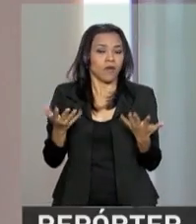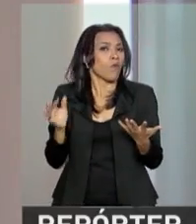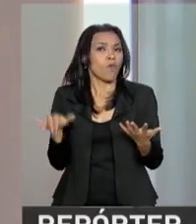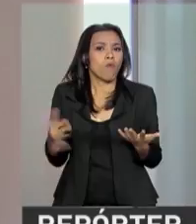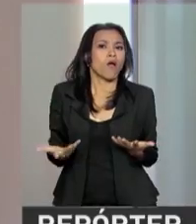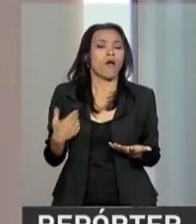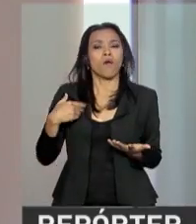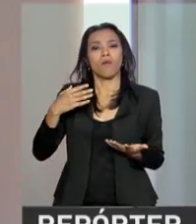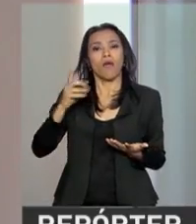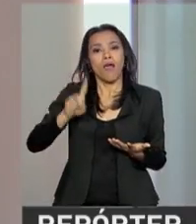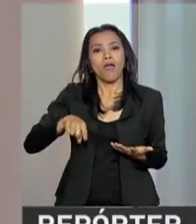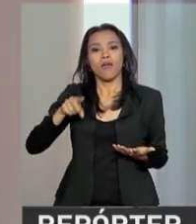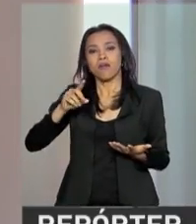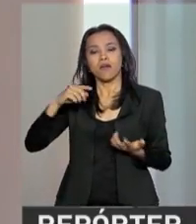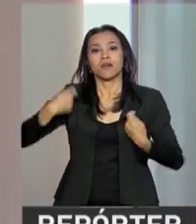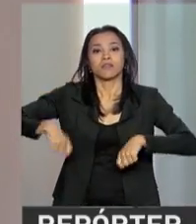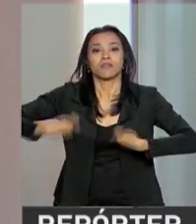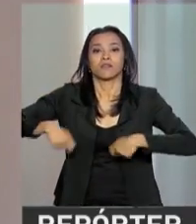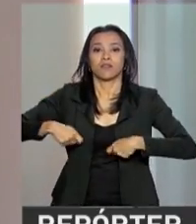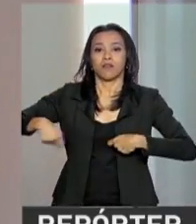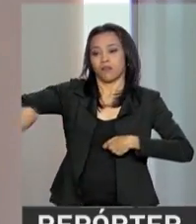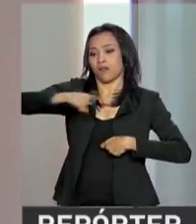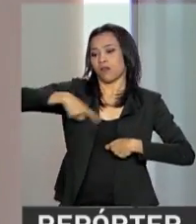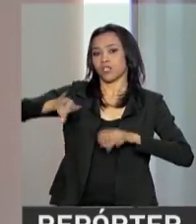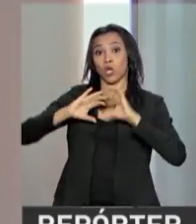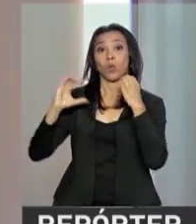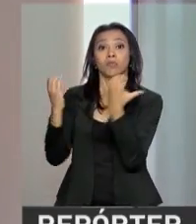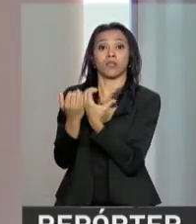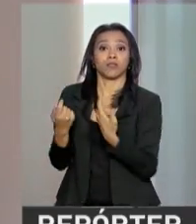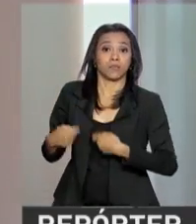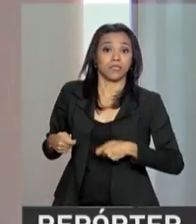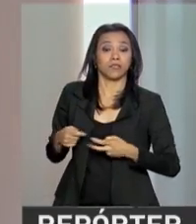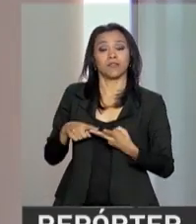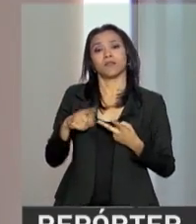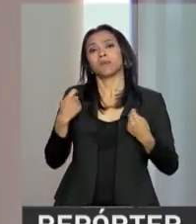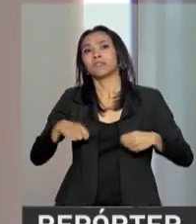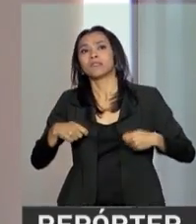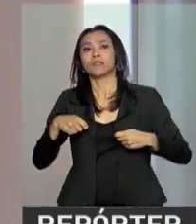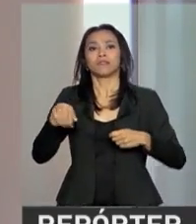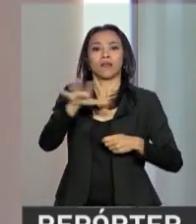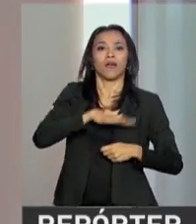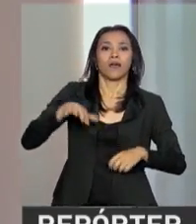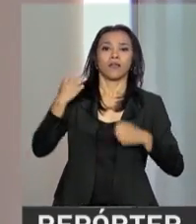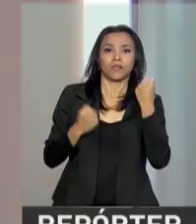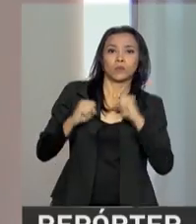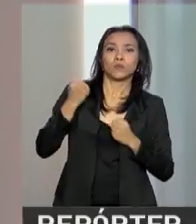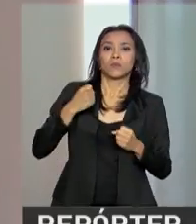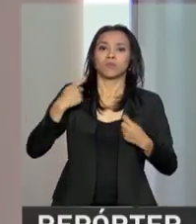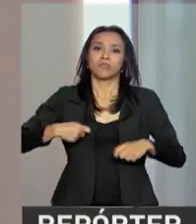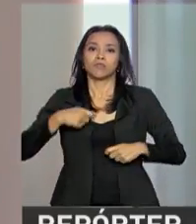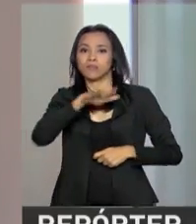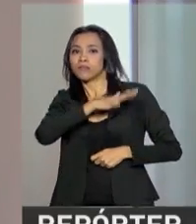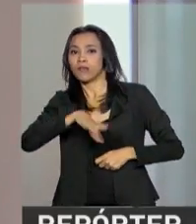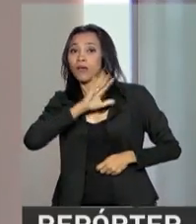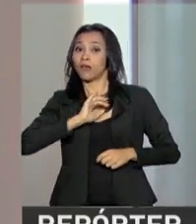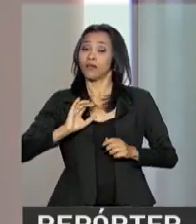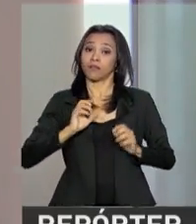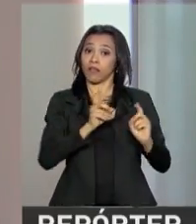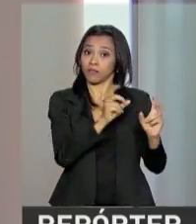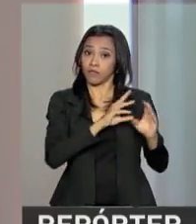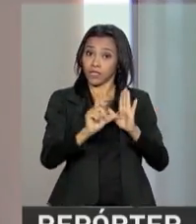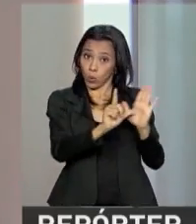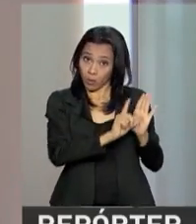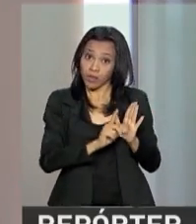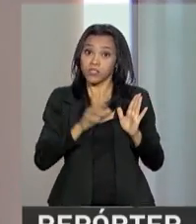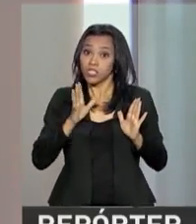qual é a prioridade da comunidade, quais são as prioridades do setor industrial, do comércio, e lá trabalhar em conjunto com